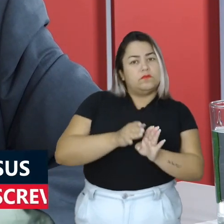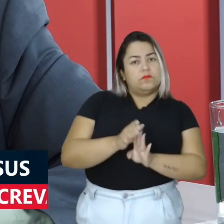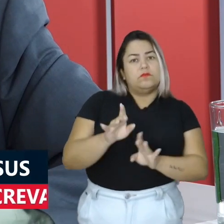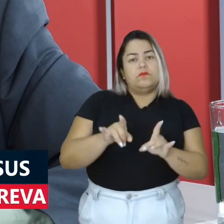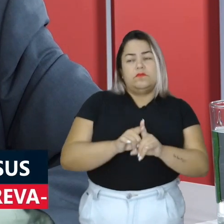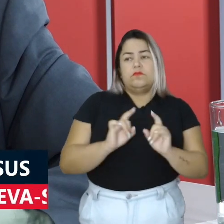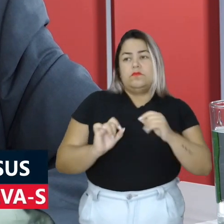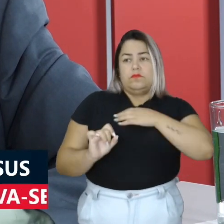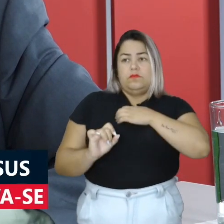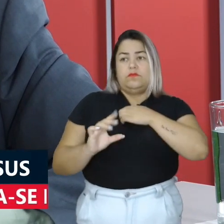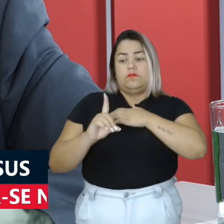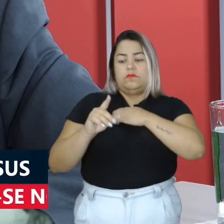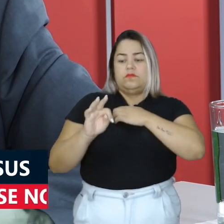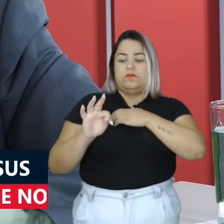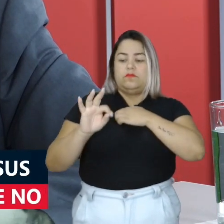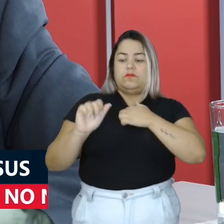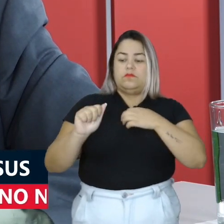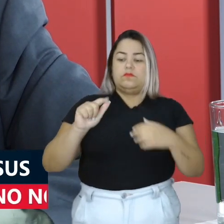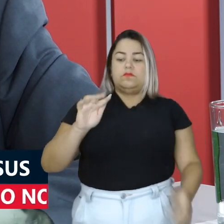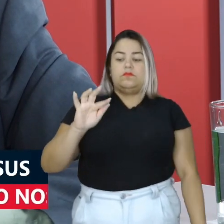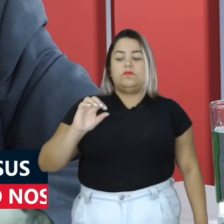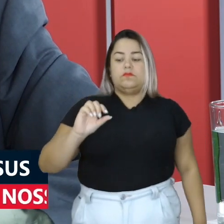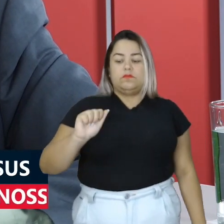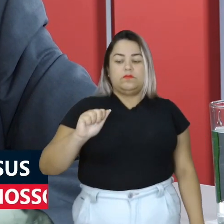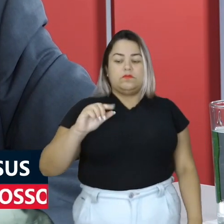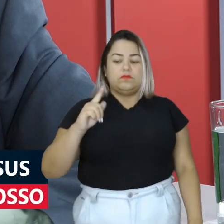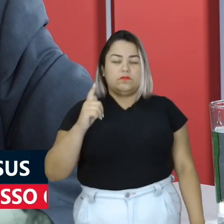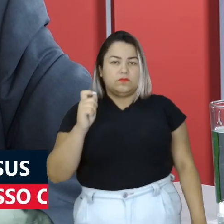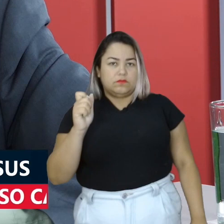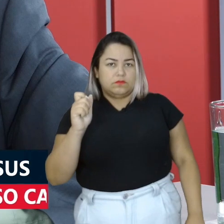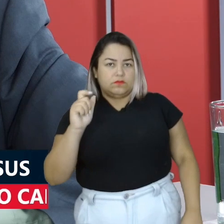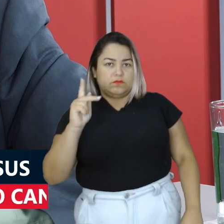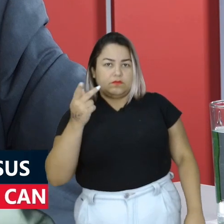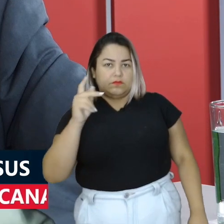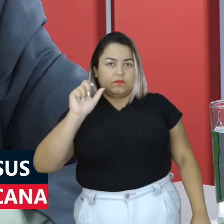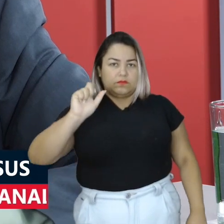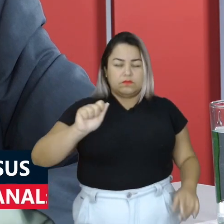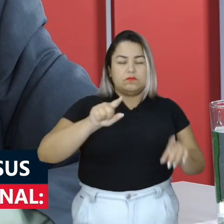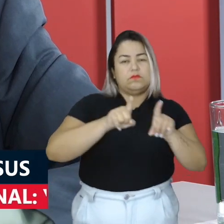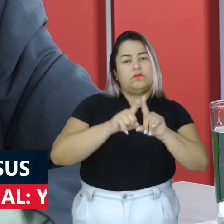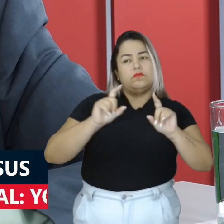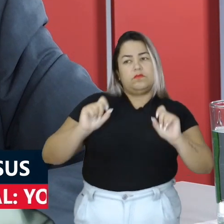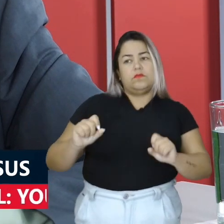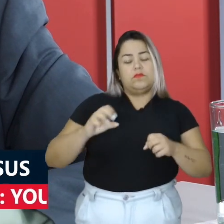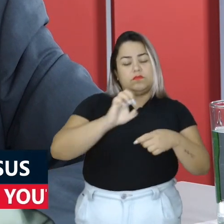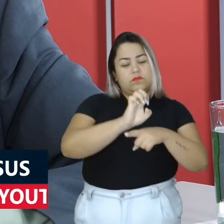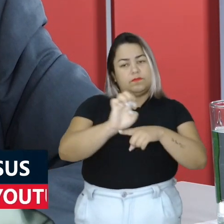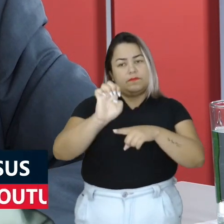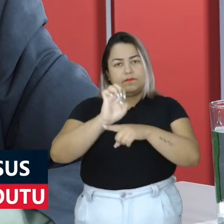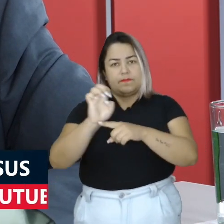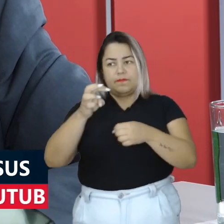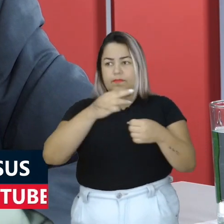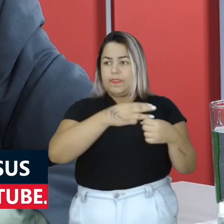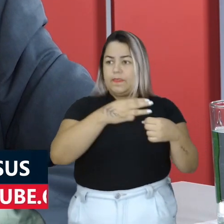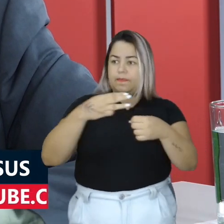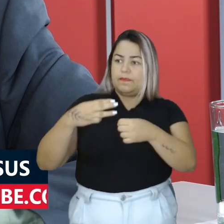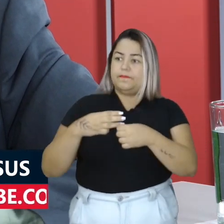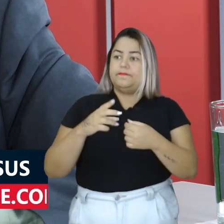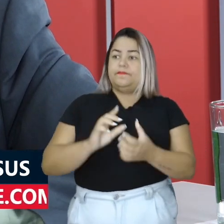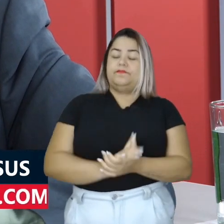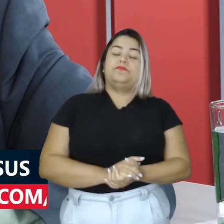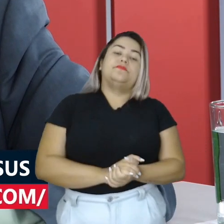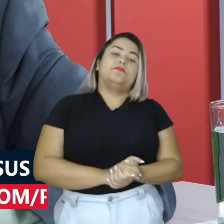estapafúrdias que foram dadas pelo governo anterior durante a pandemia, mas não sentava com estados e municípios para definir